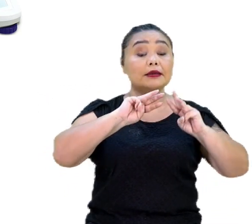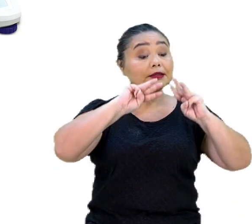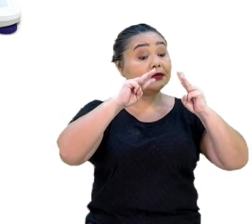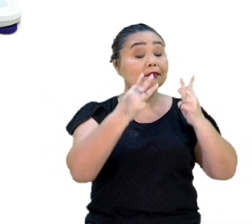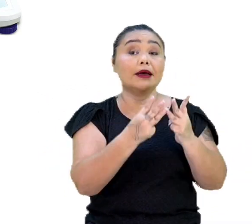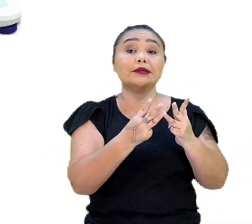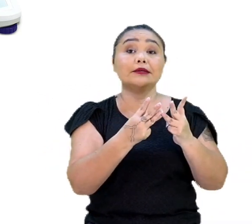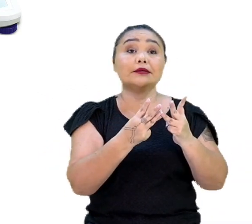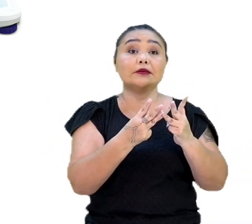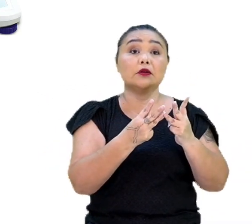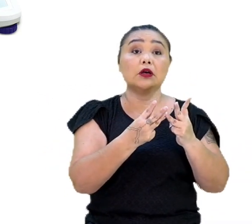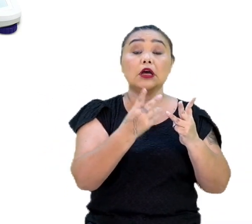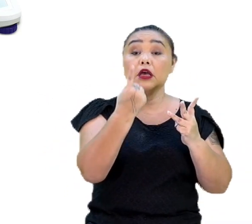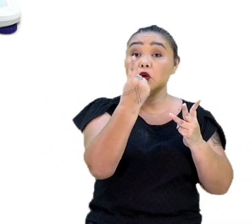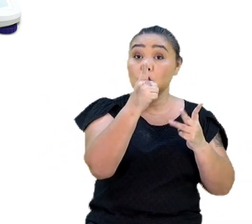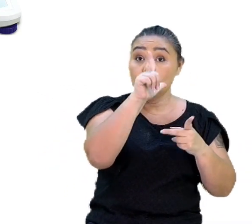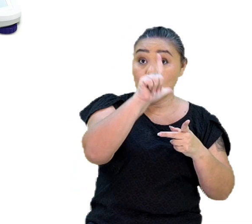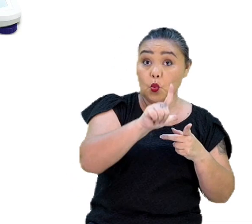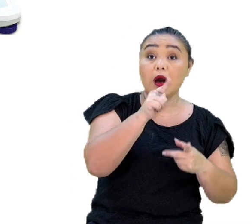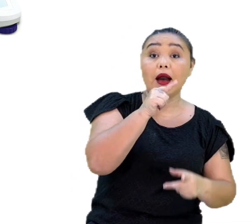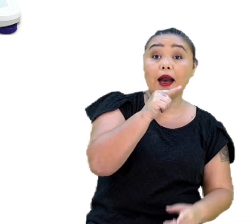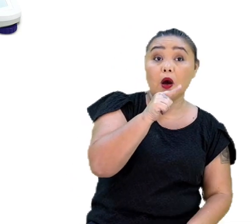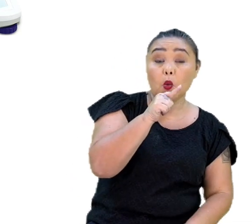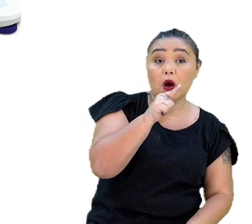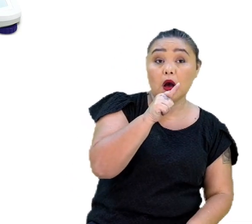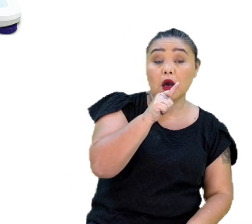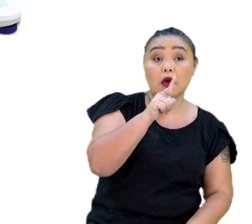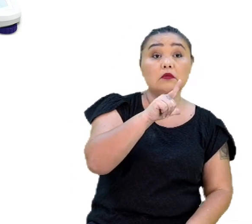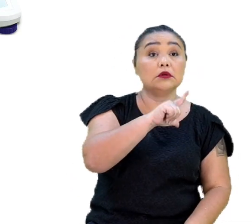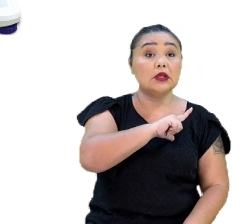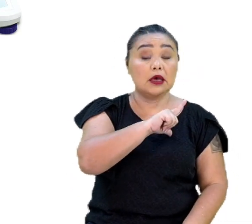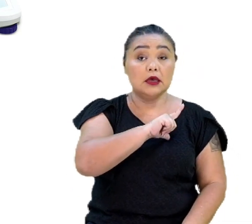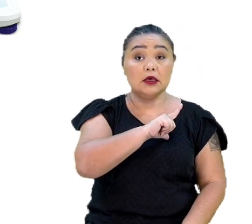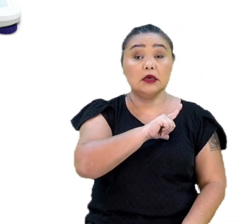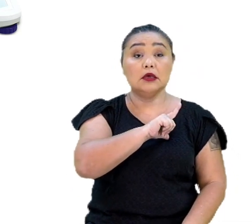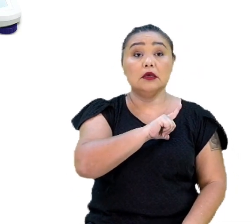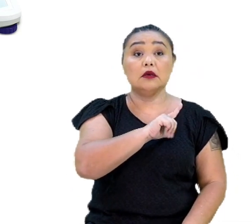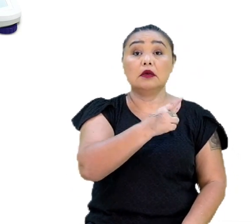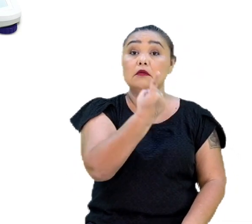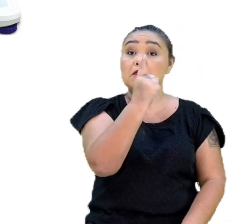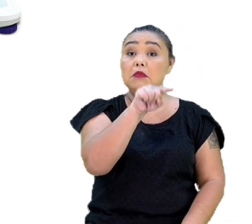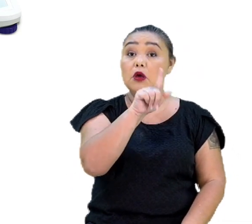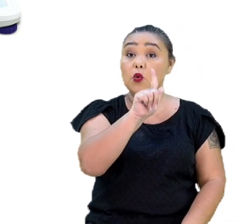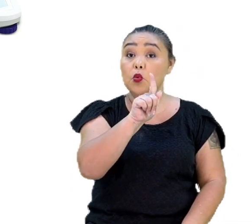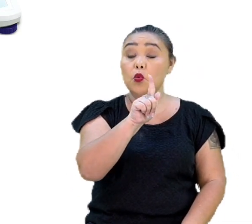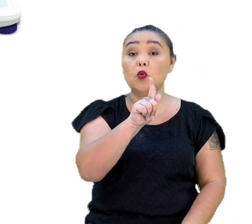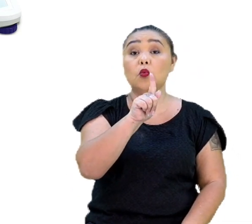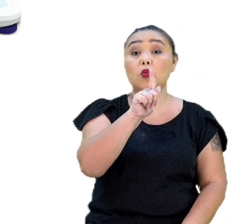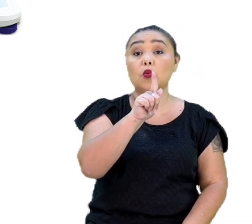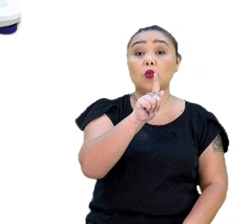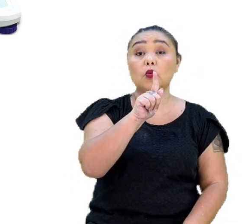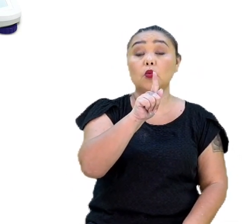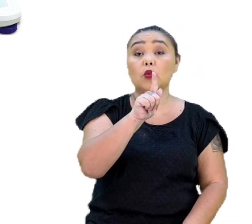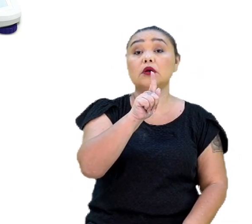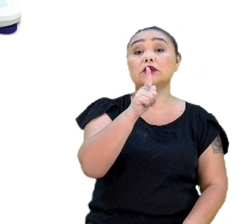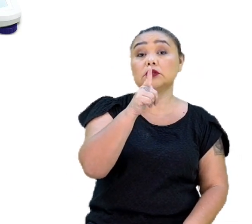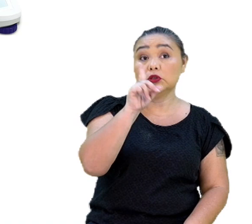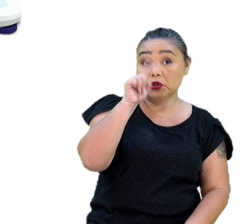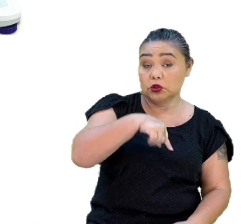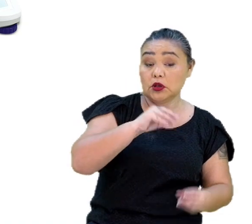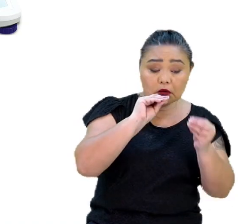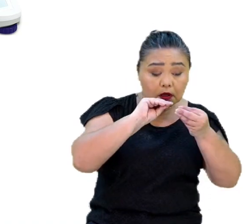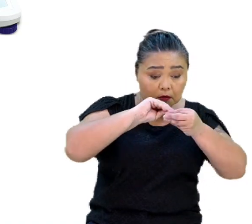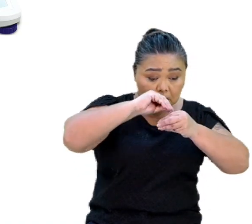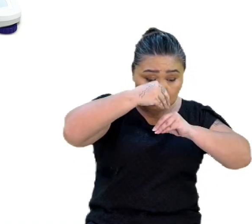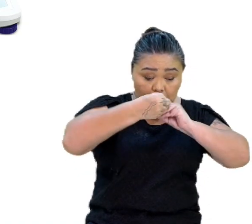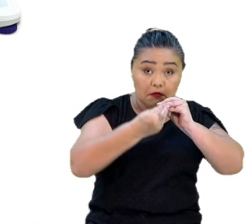Em 1 litro de água, nós temos 1000 gramas de água ali, de moléculas de